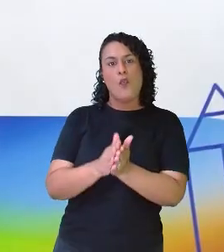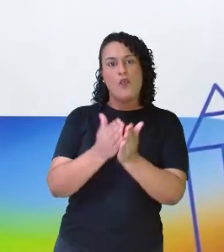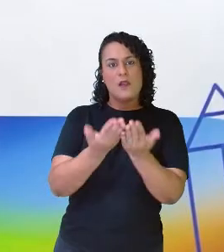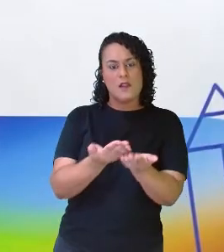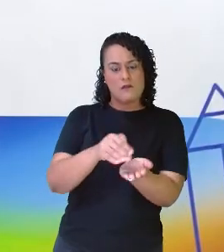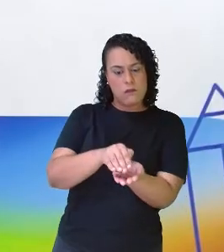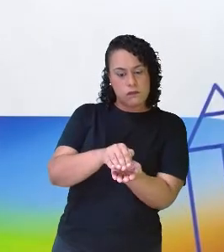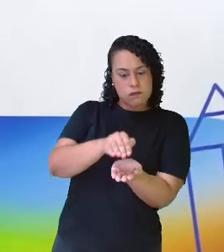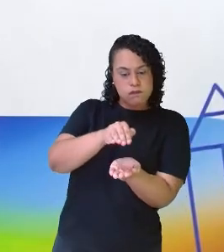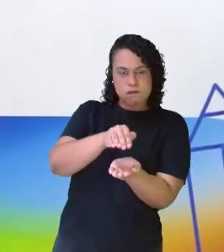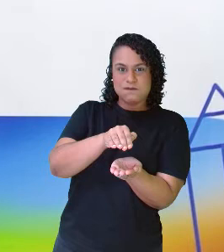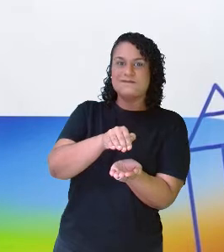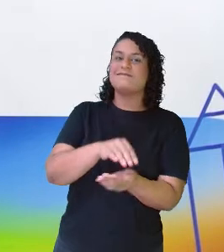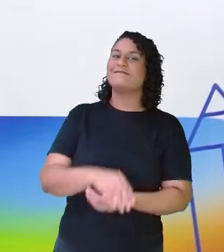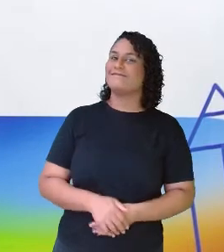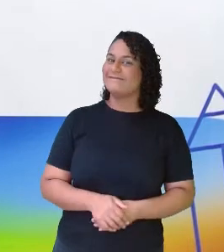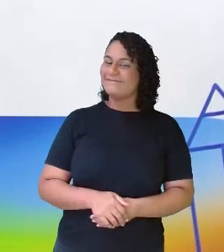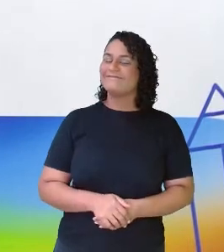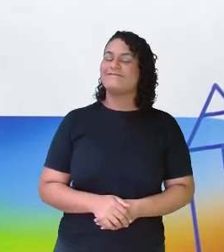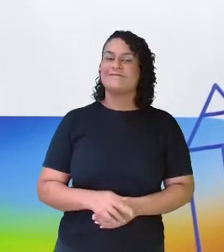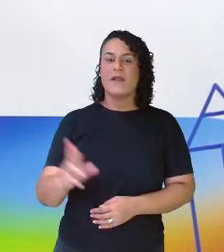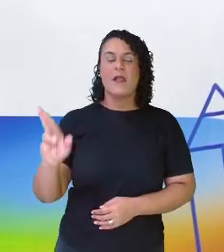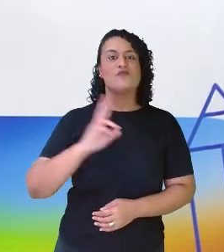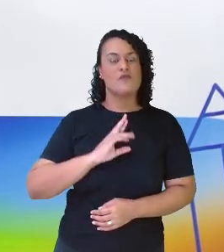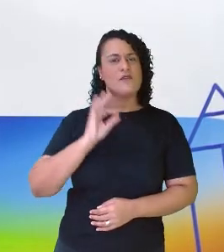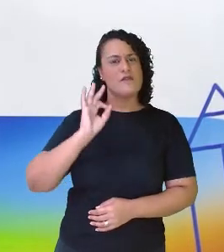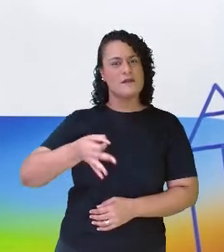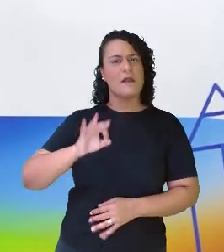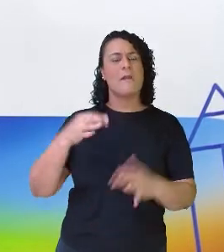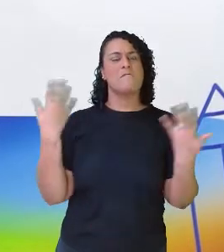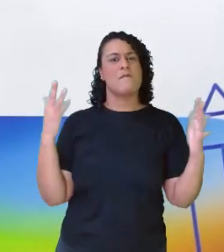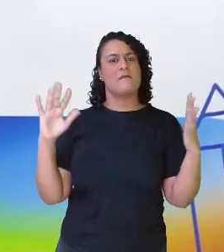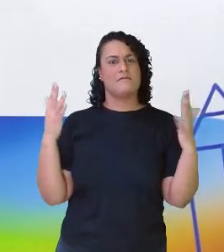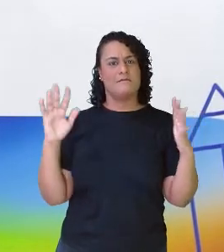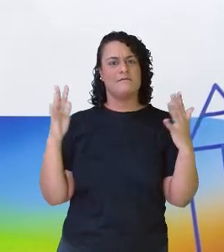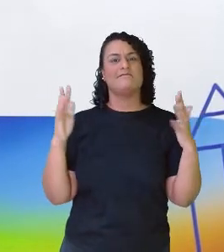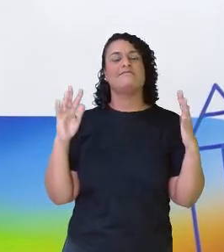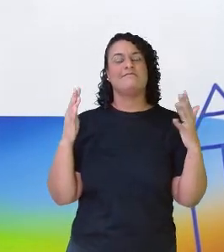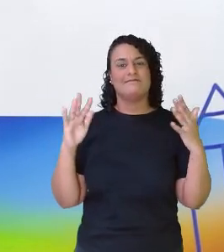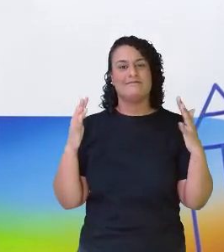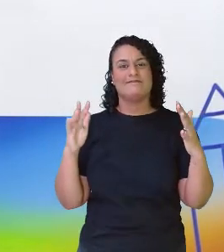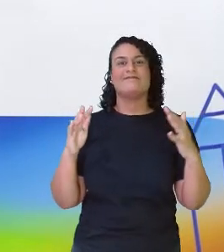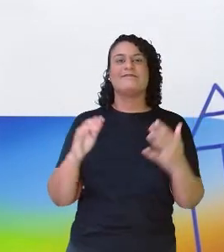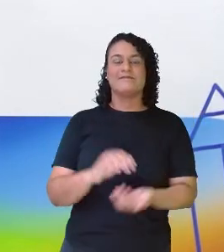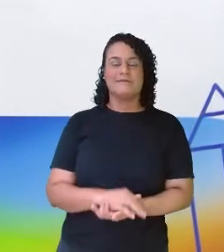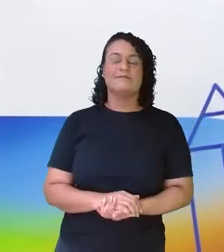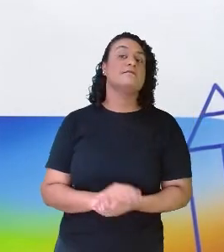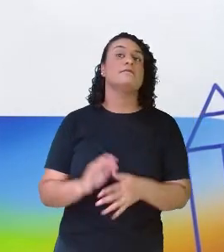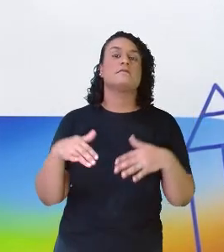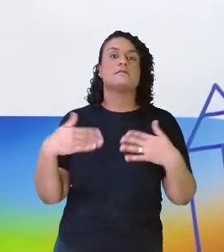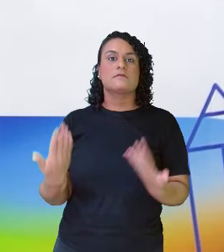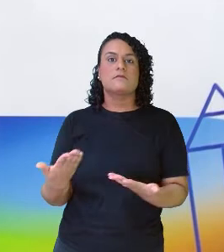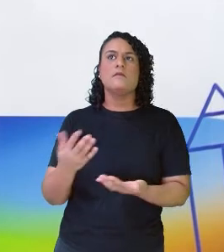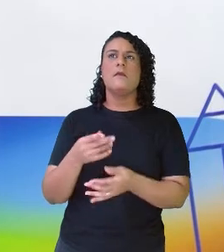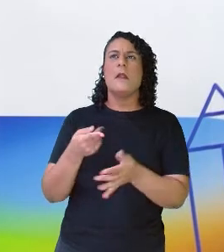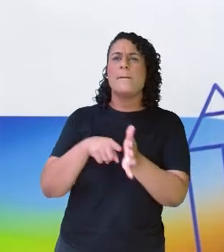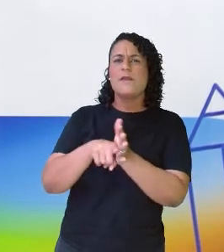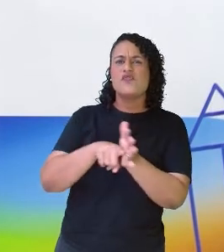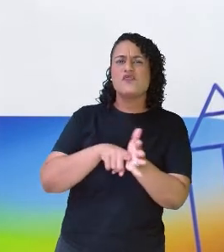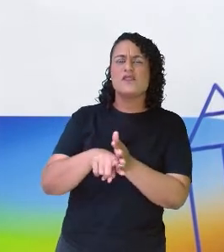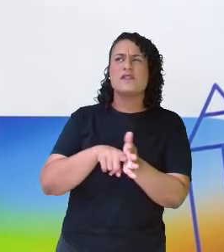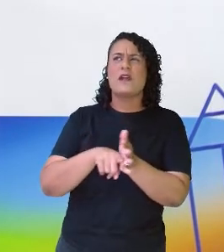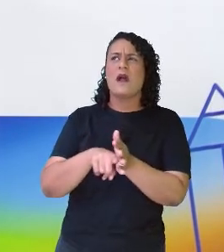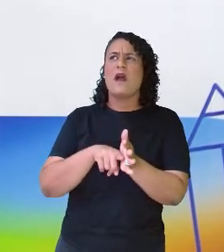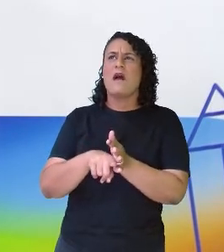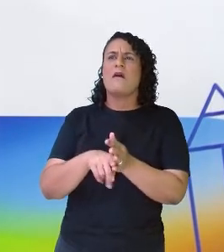você tá, ó, de parabéns, porque é por aí mesmo que a gente fazia essas pesquisas, tá? Quando a gente procurava uma palavra que a gente